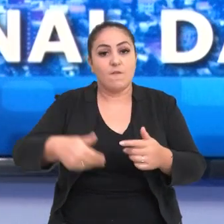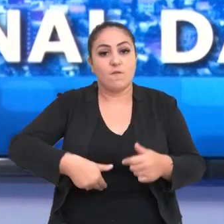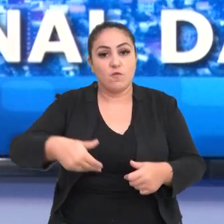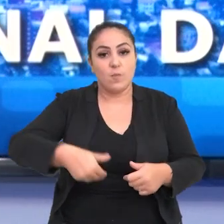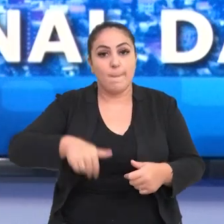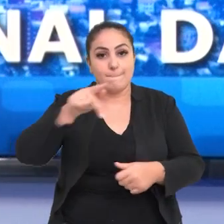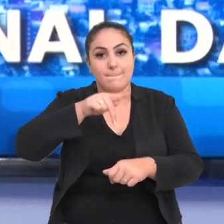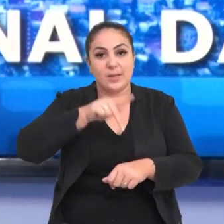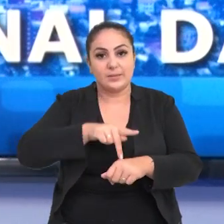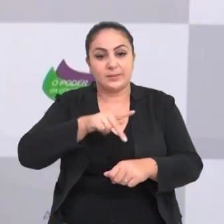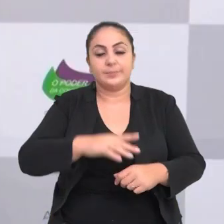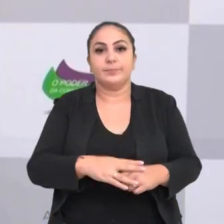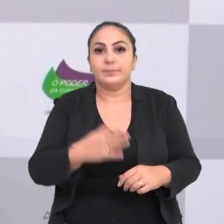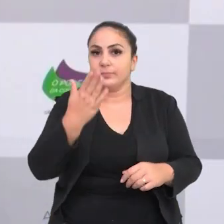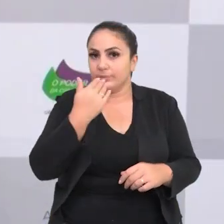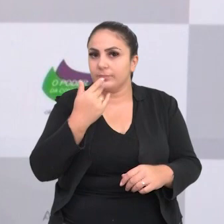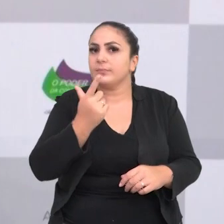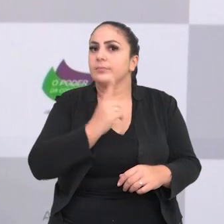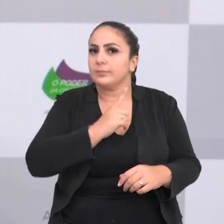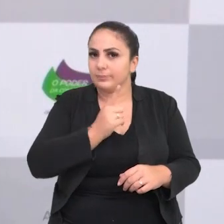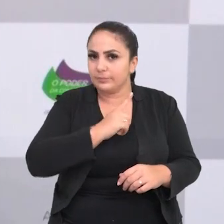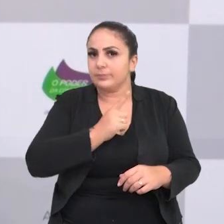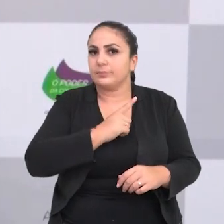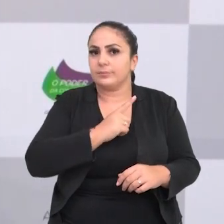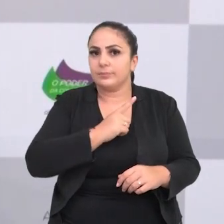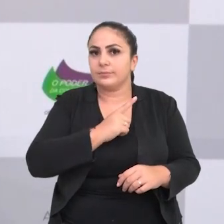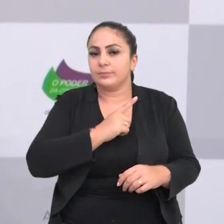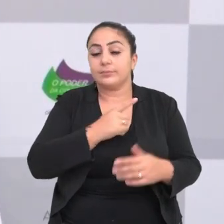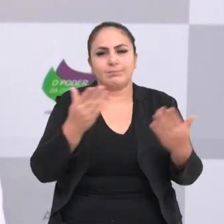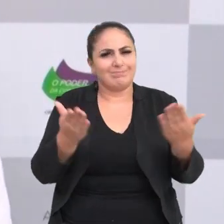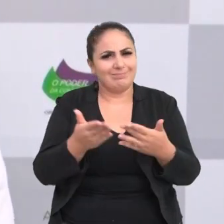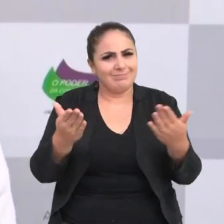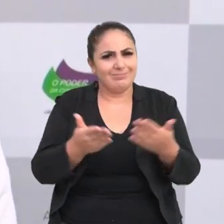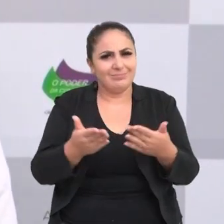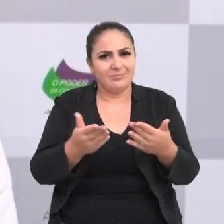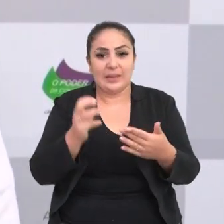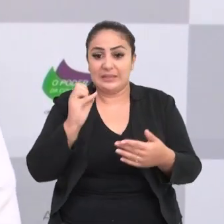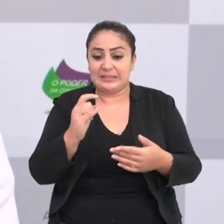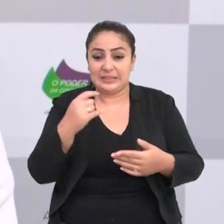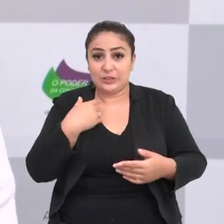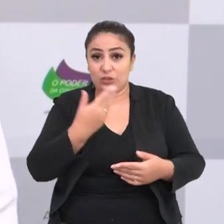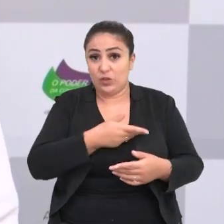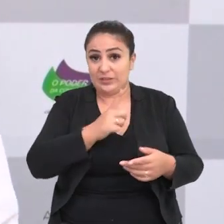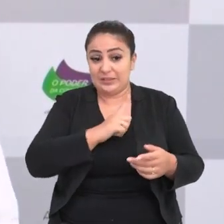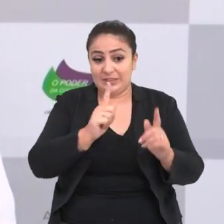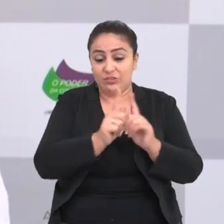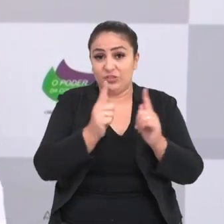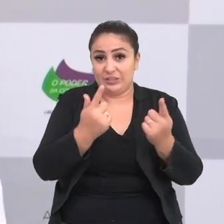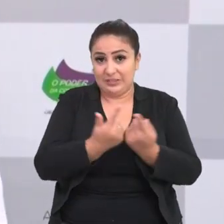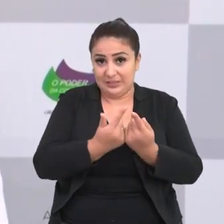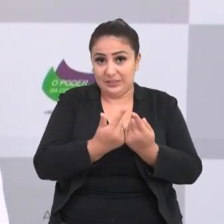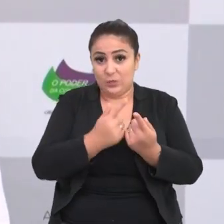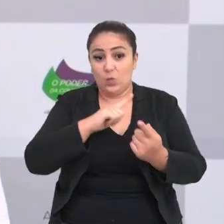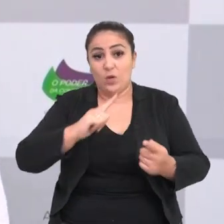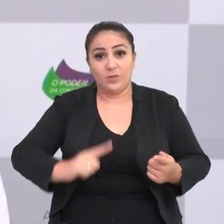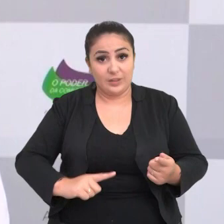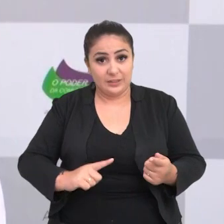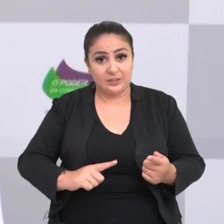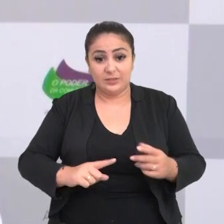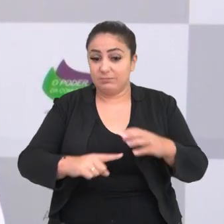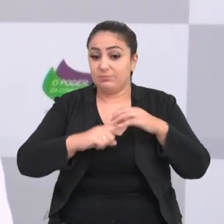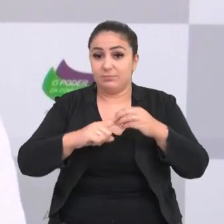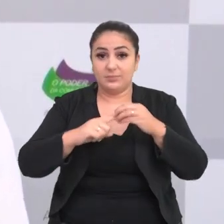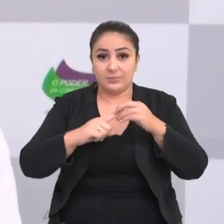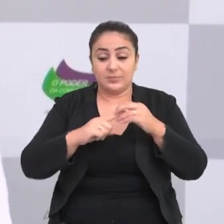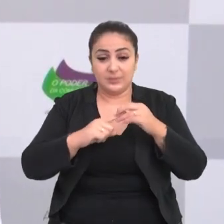da fome no país. Comida tem. Agora, se nós temos gestores, governos que